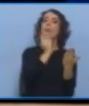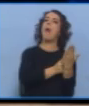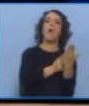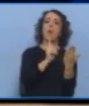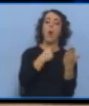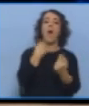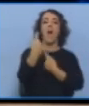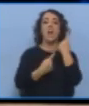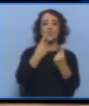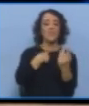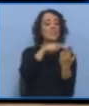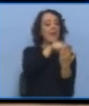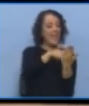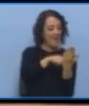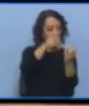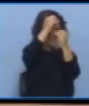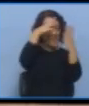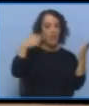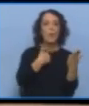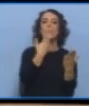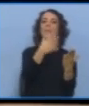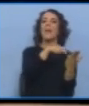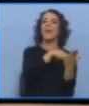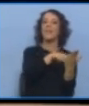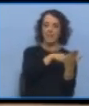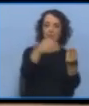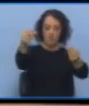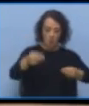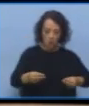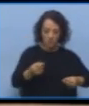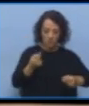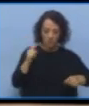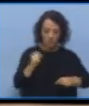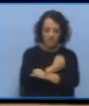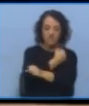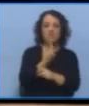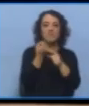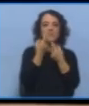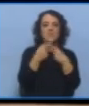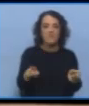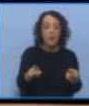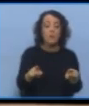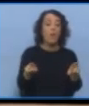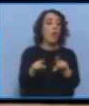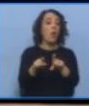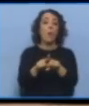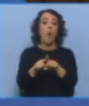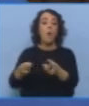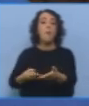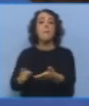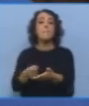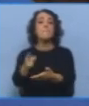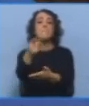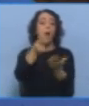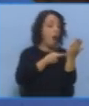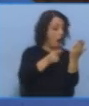servem-nos às vezes algo que é diferente. O terreno também não é o mapa. O mapa não tem todas as armadilhas do terreno. E, portanto, quando nós chegamos ao terreno,